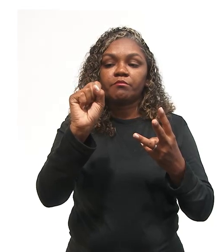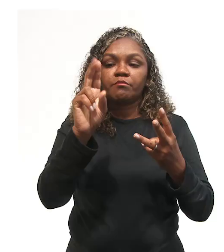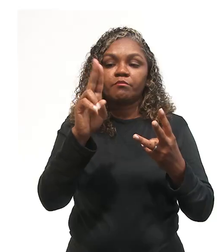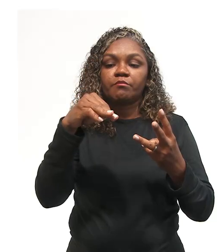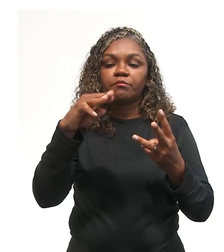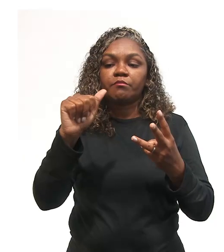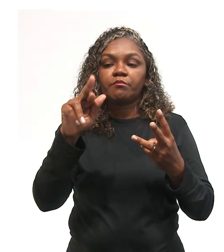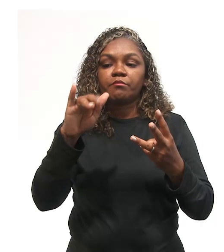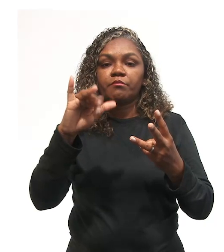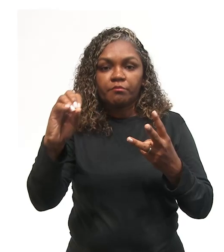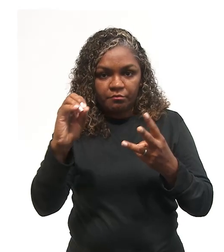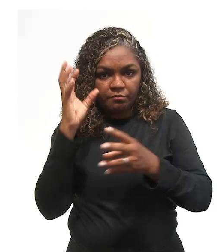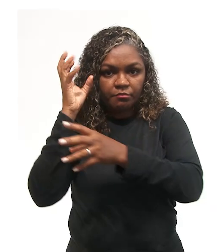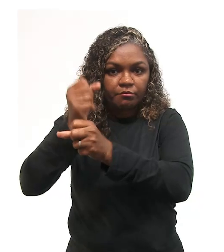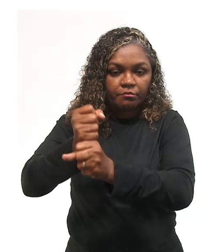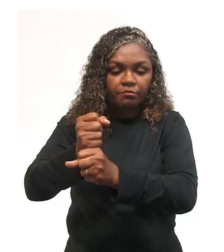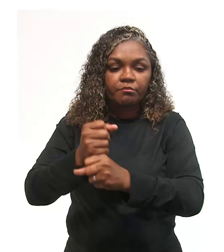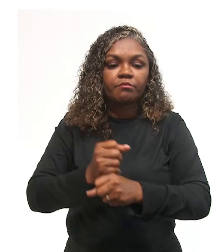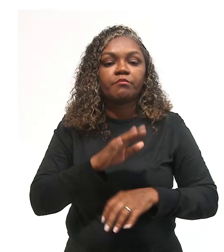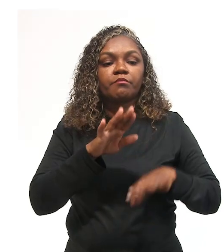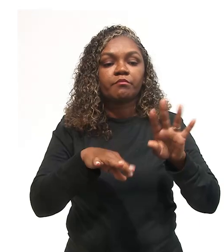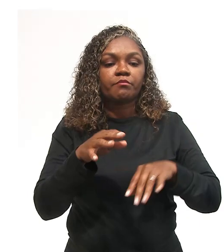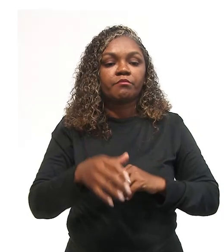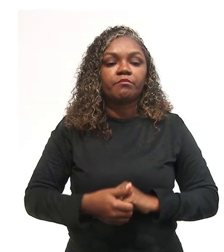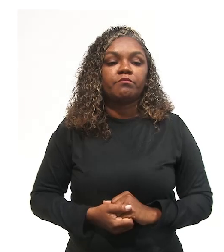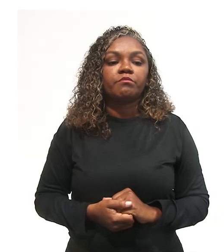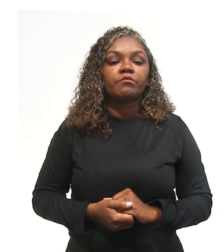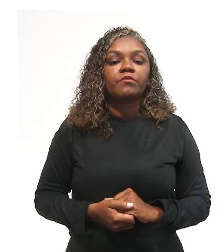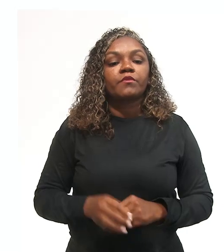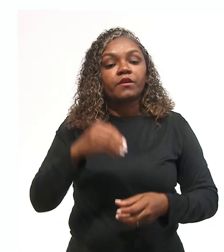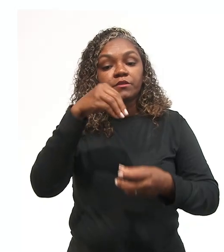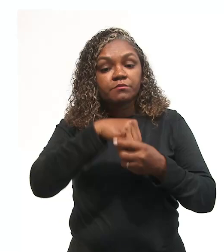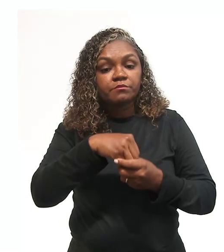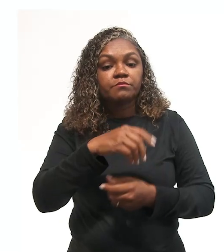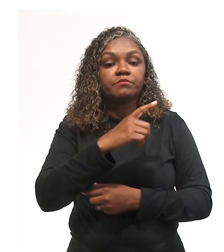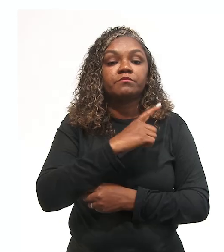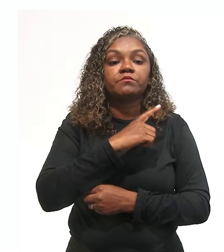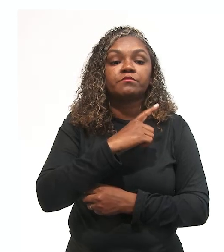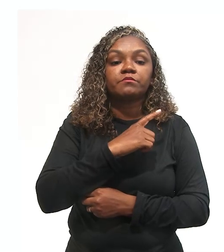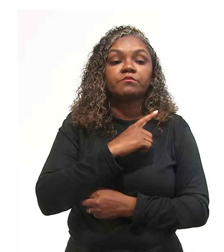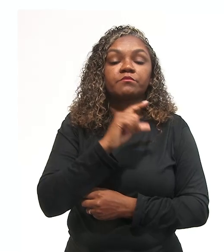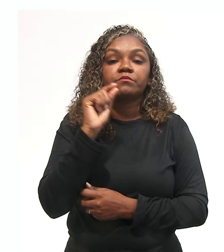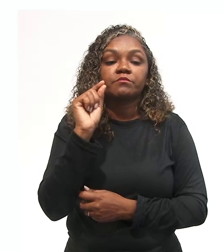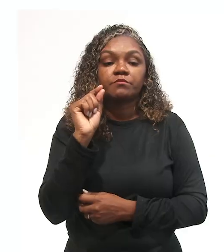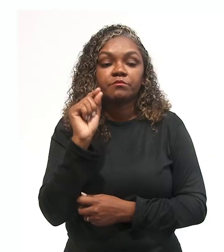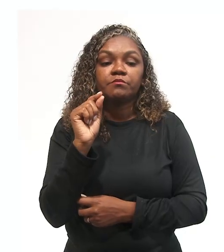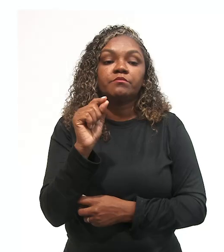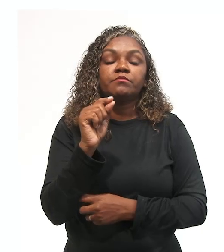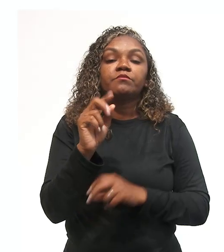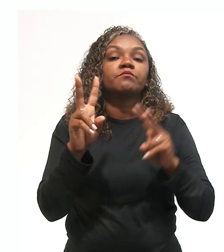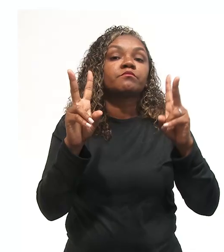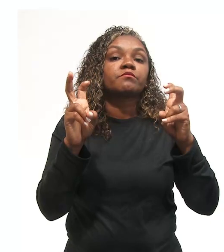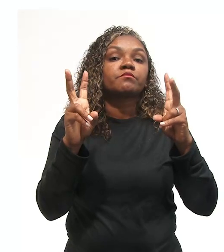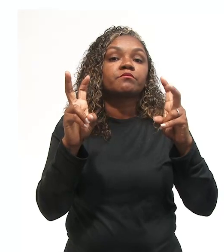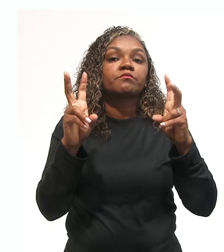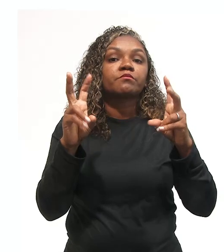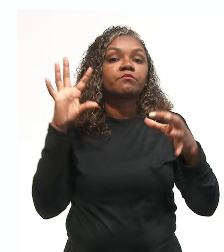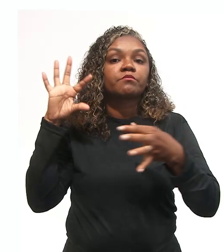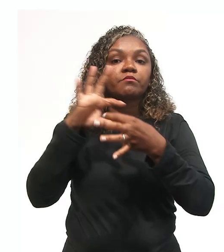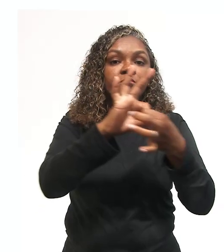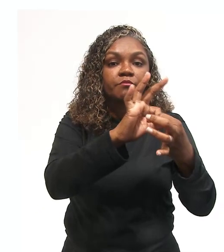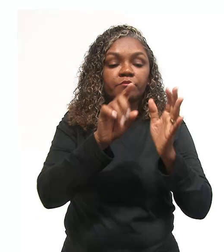introdução, aonde se inclui, olha só, contexto da pesquisa, problema a ser investigado,